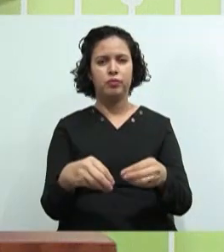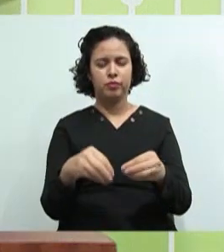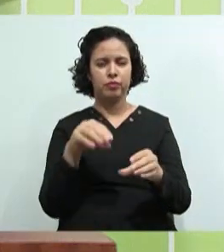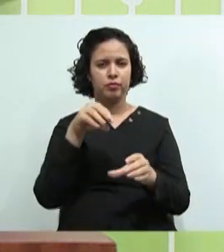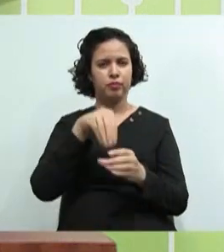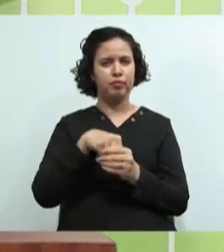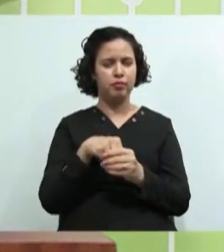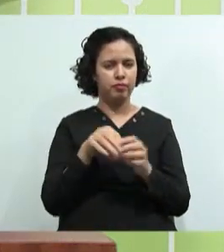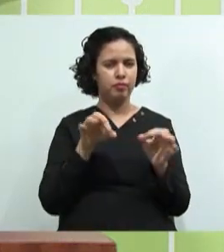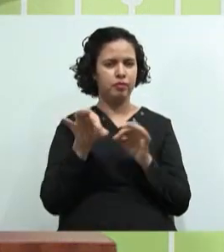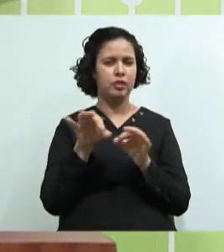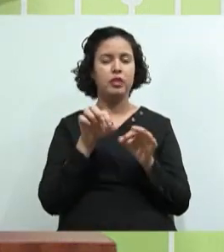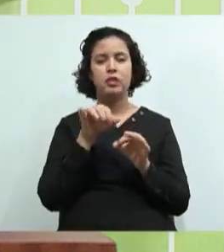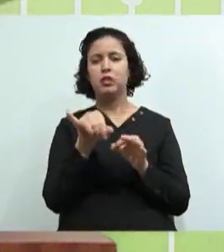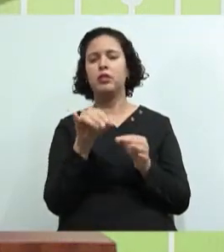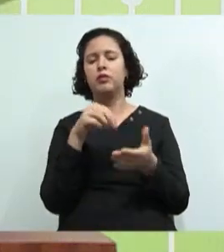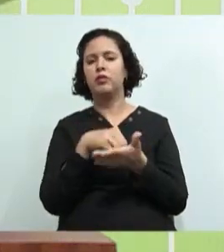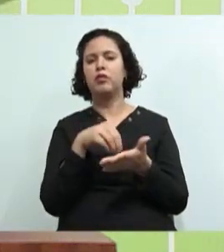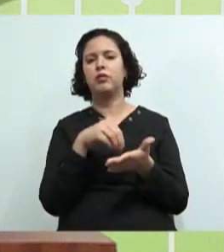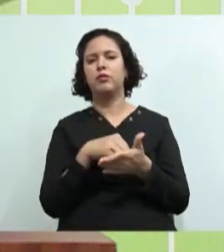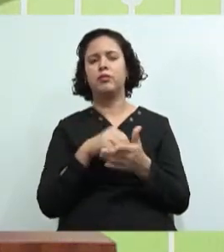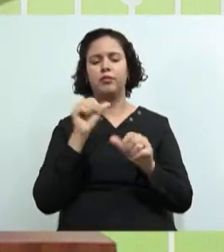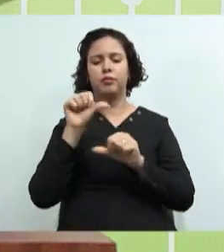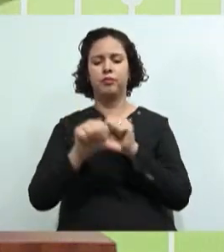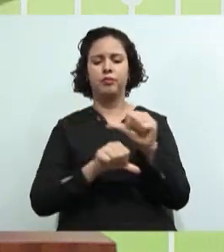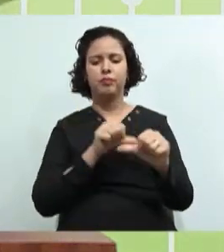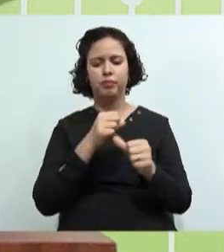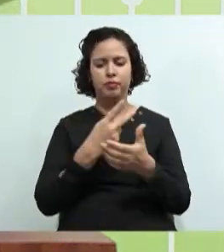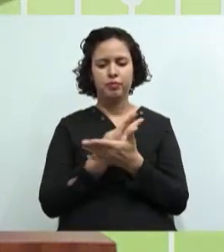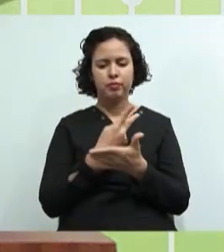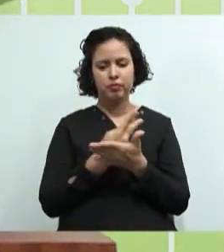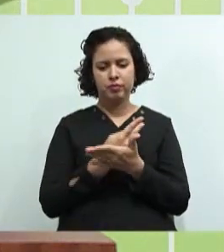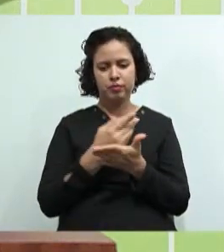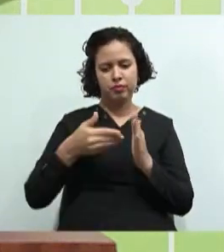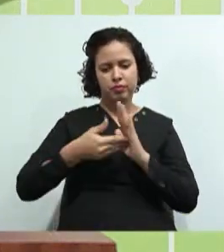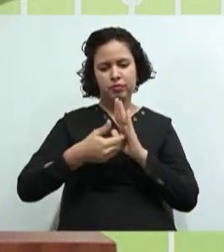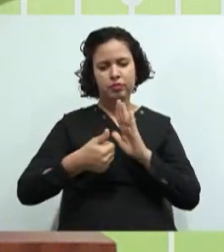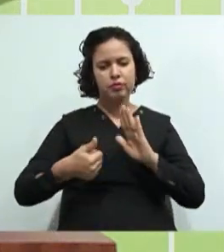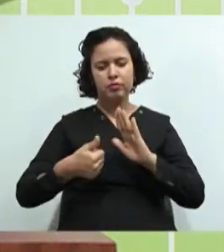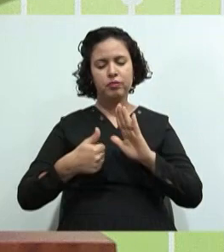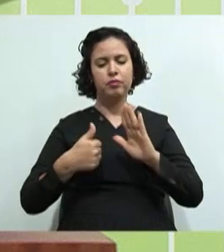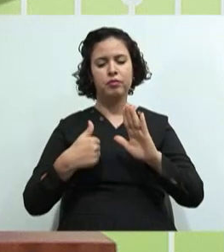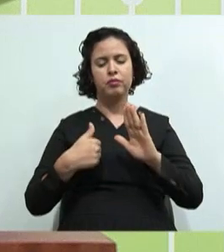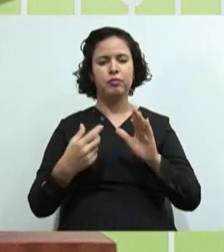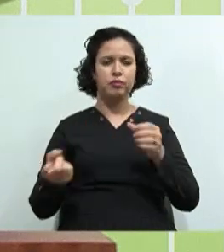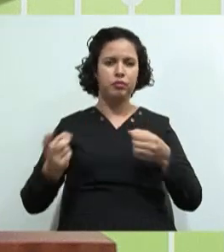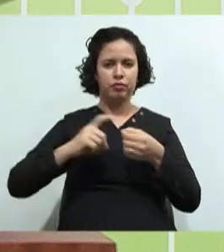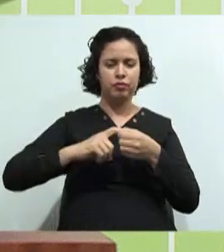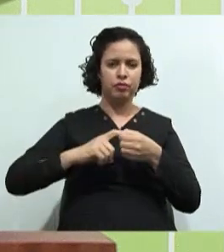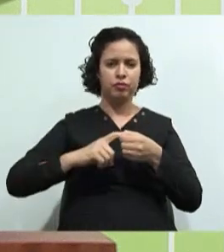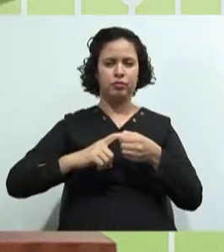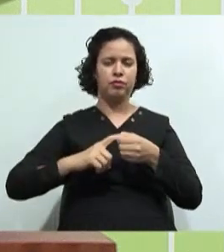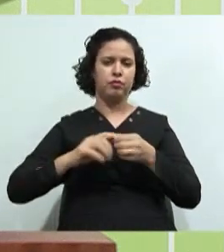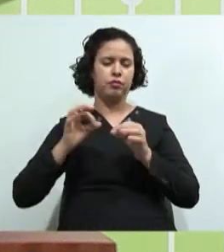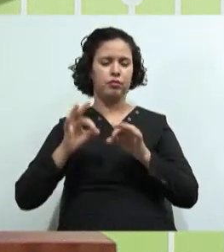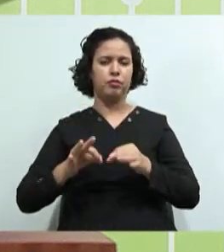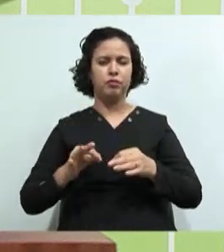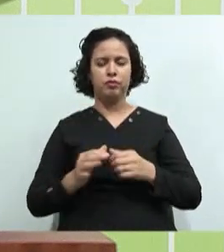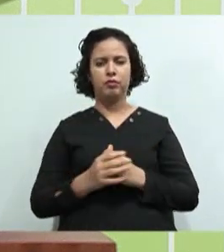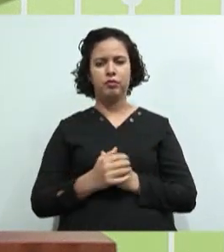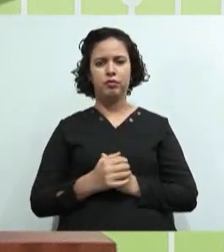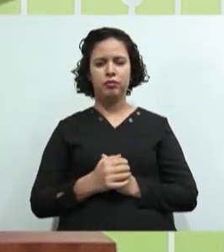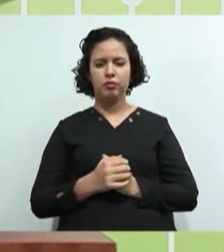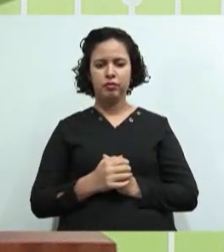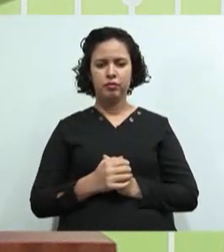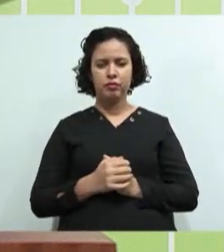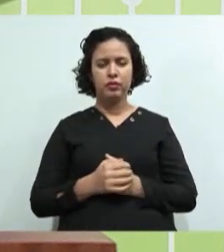você vai agir corretivamente para poder corrigir a sua ação ou o seu método, enfim, como um todo. Tá bom?